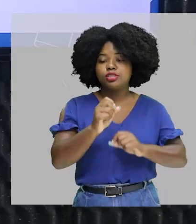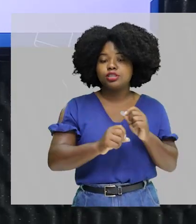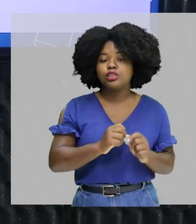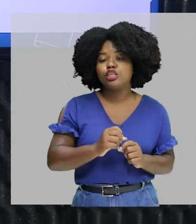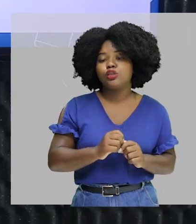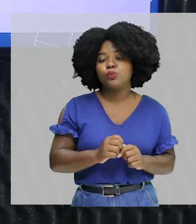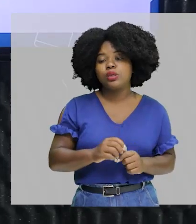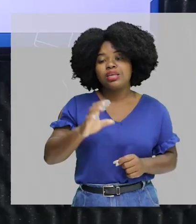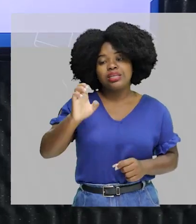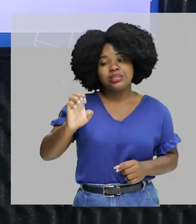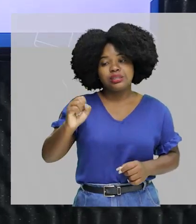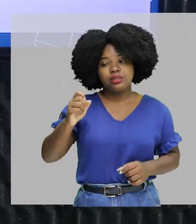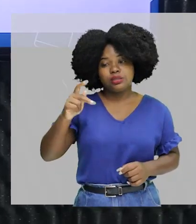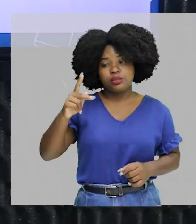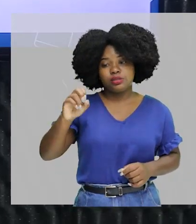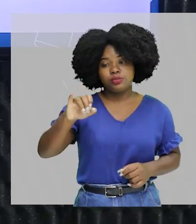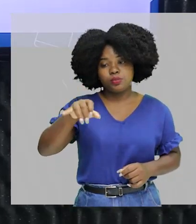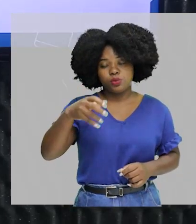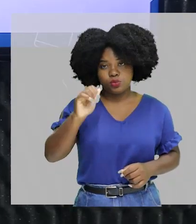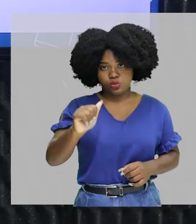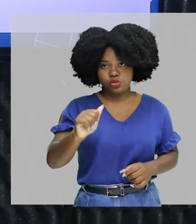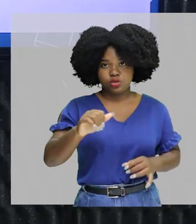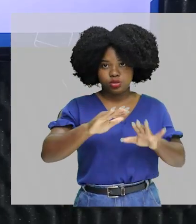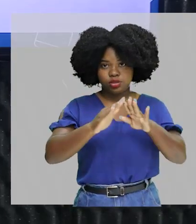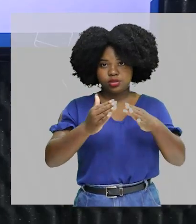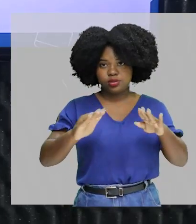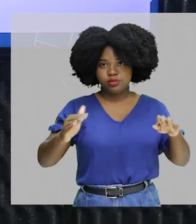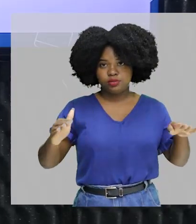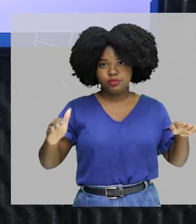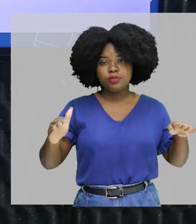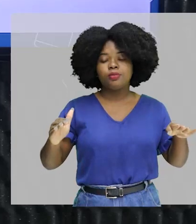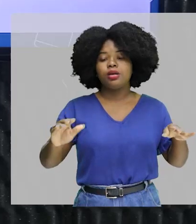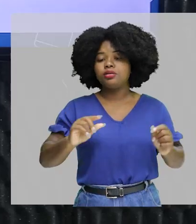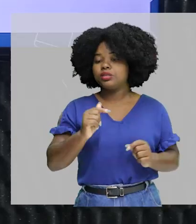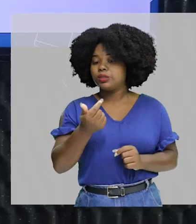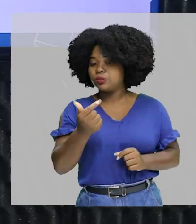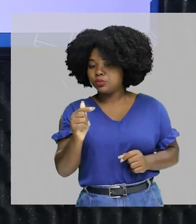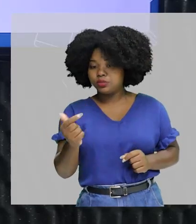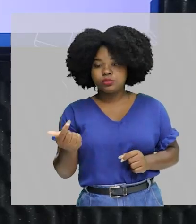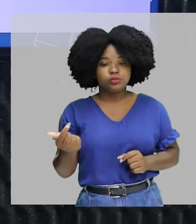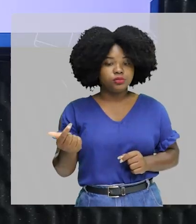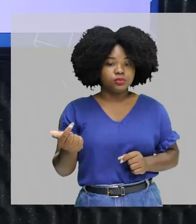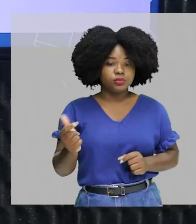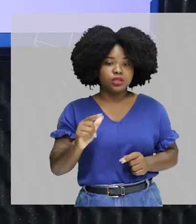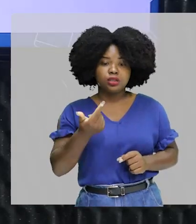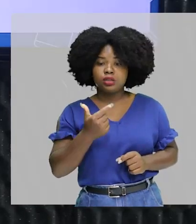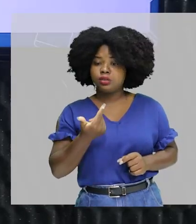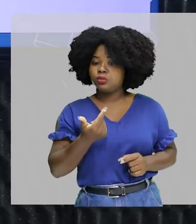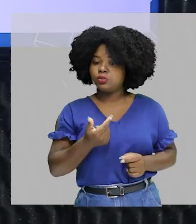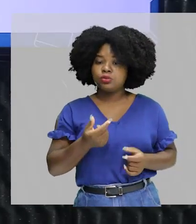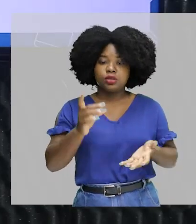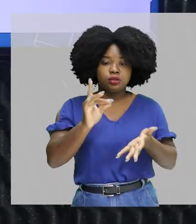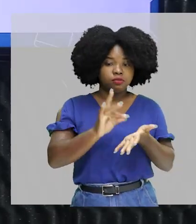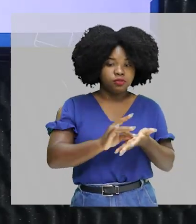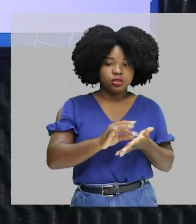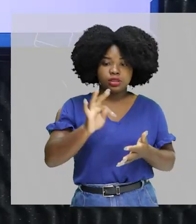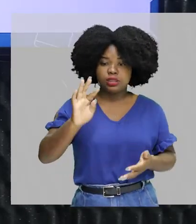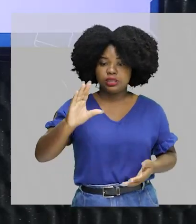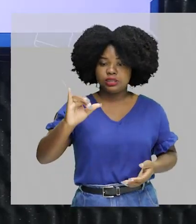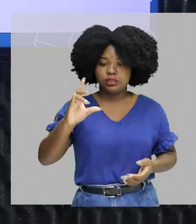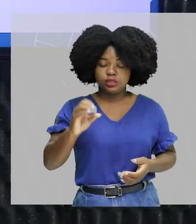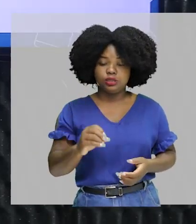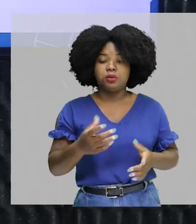mar, elas não têm folheto embrionário nenhum. Inclusive, as esponjas do mar, elas não têm um tecido verdadeiro. Agora, os animais de